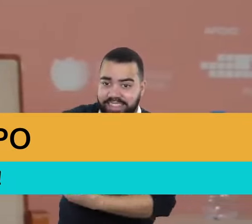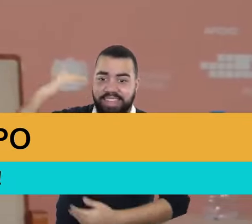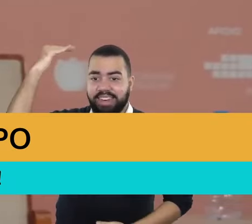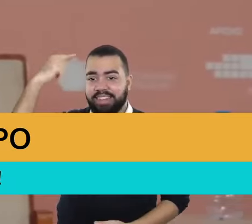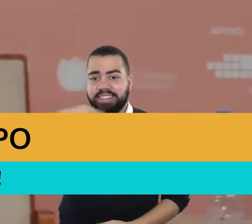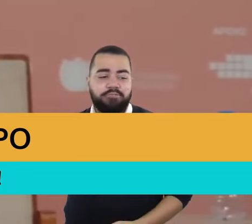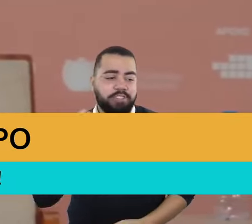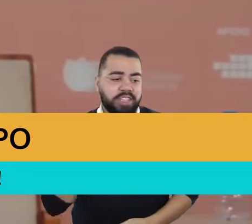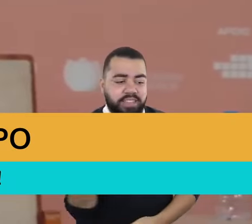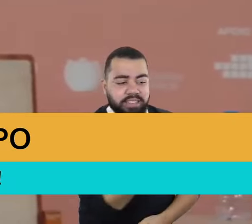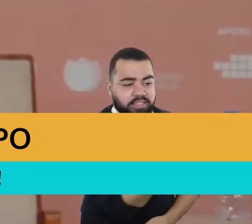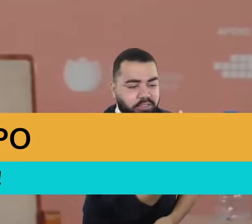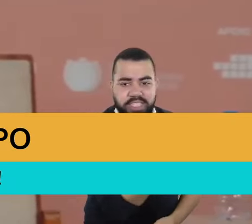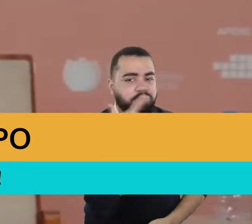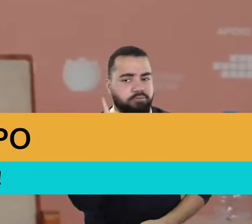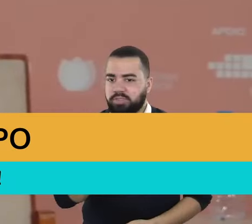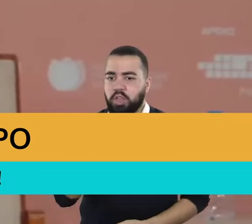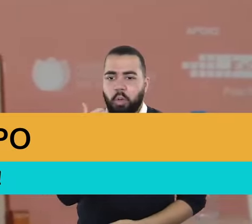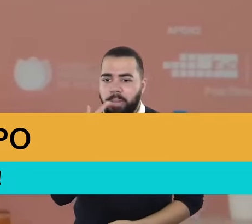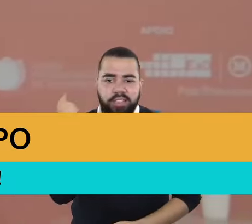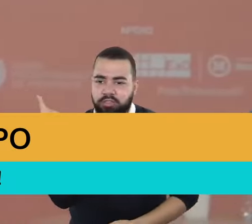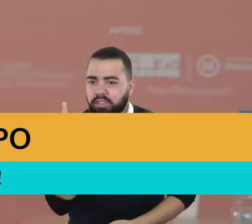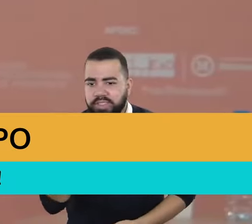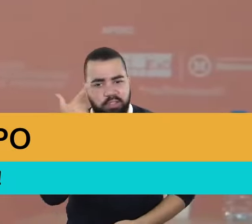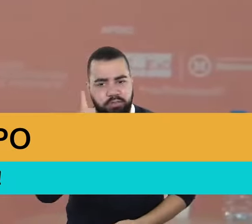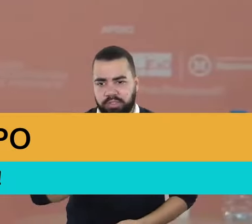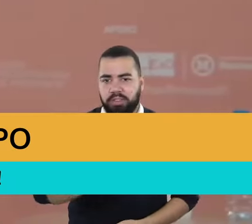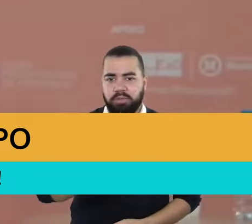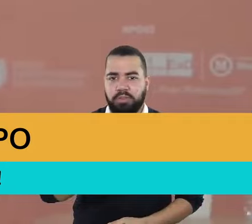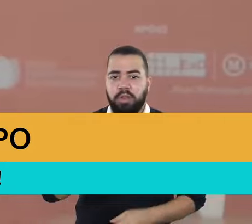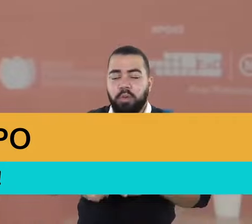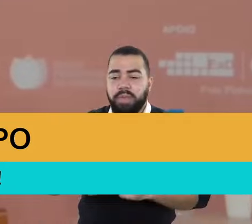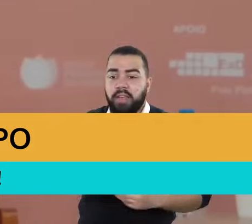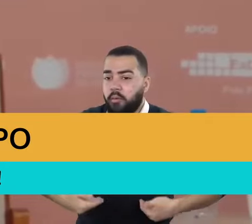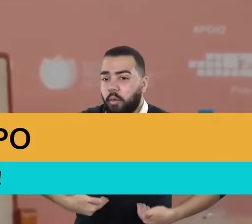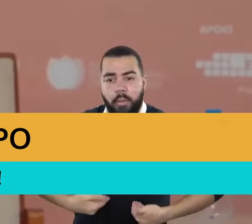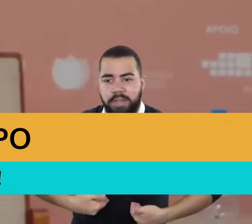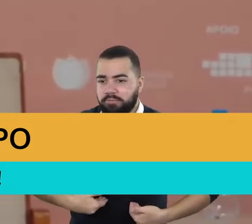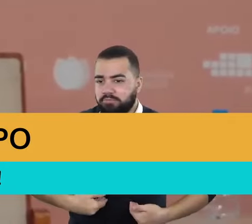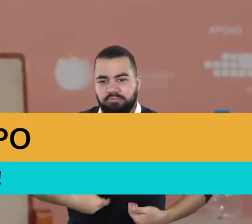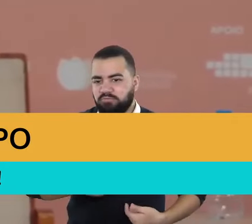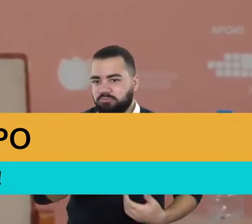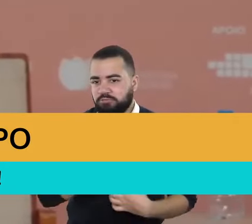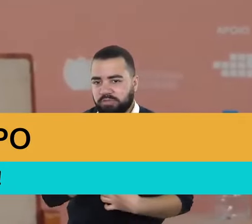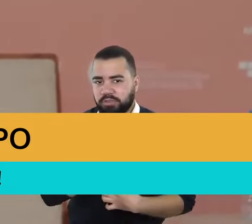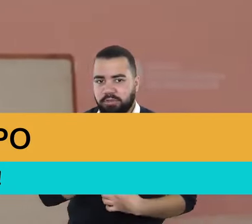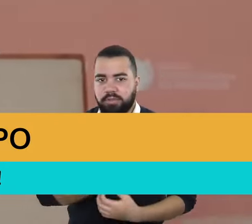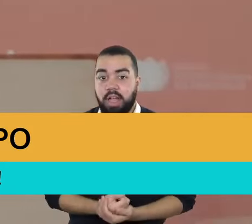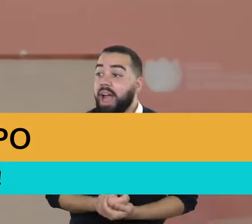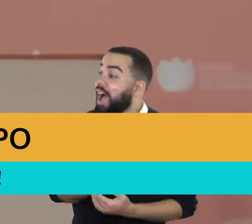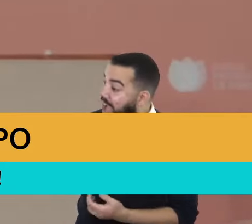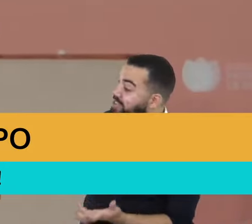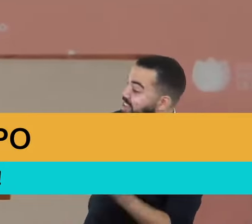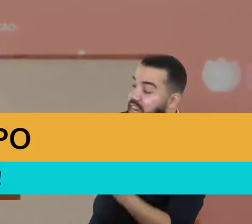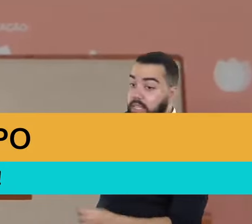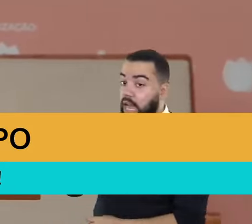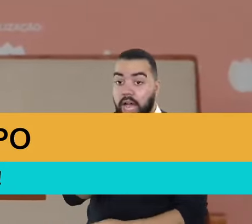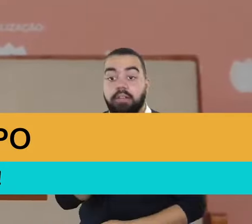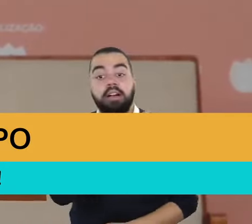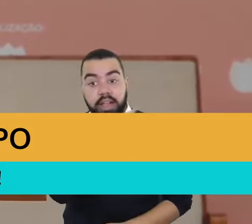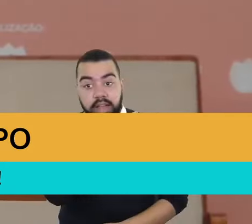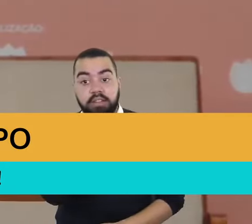eu tenho dificuldade para me alimentar sozinha, às vezes eu não consigo comer porque eu não sinto fome. Vê se pode, gente. Muita gente fala, ai, queria ter isso. Eu falei, não queria